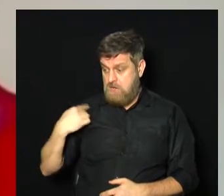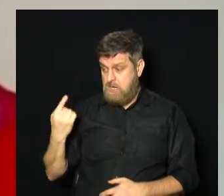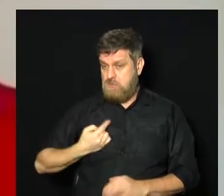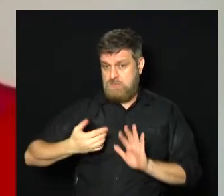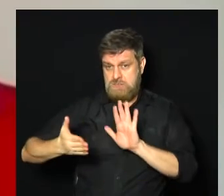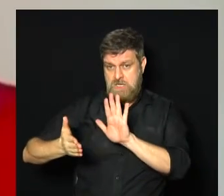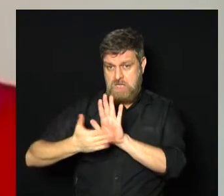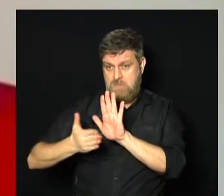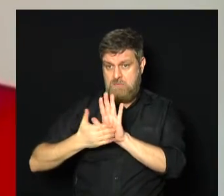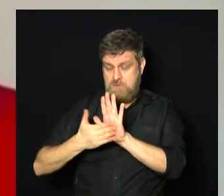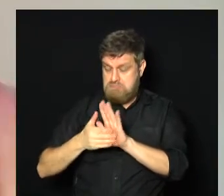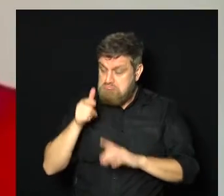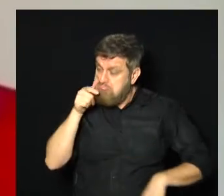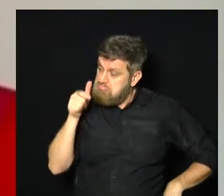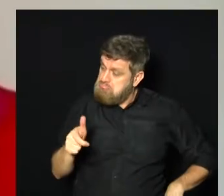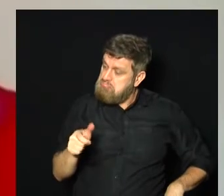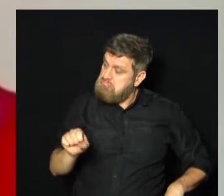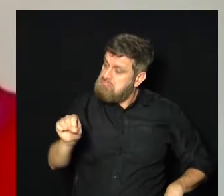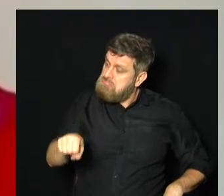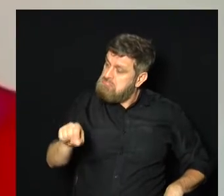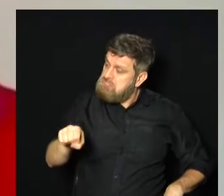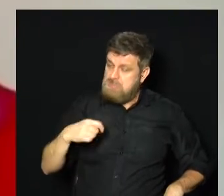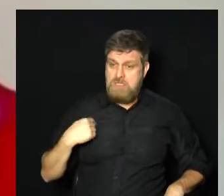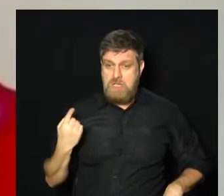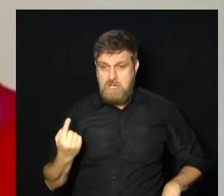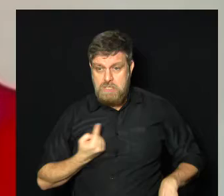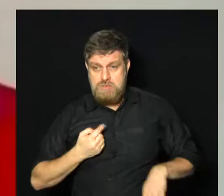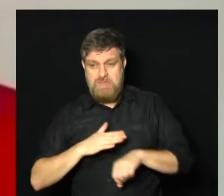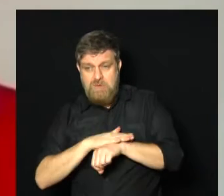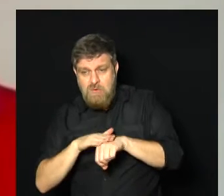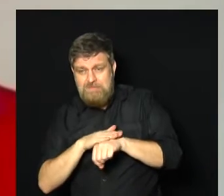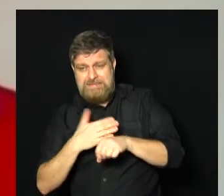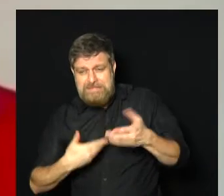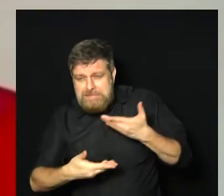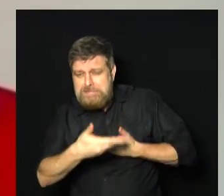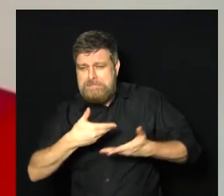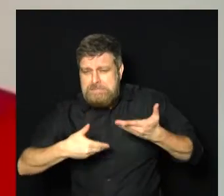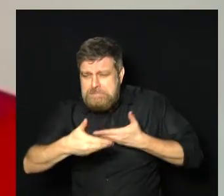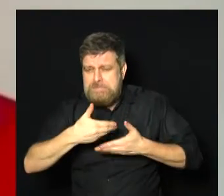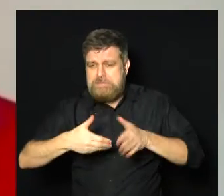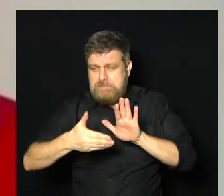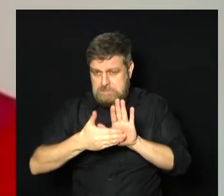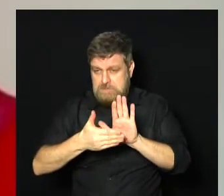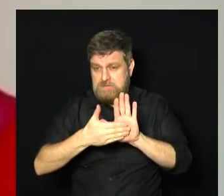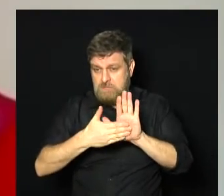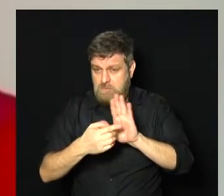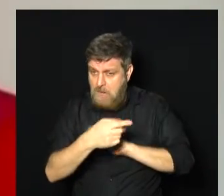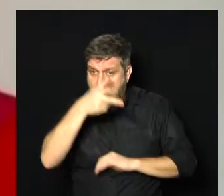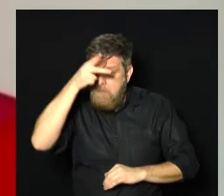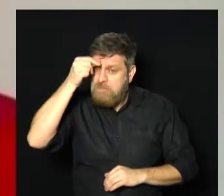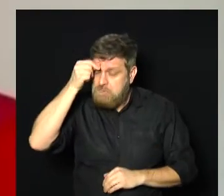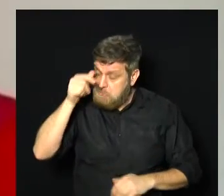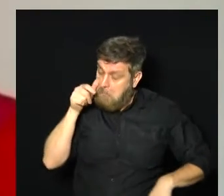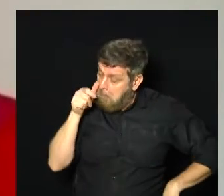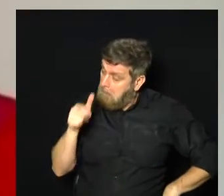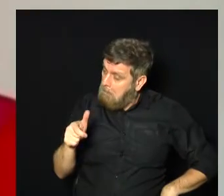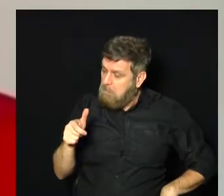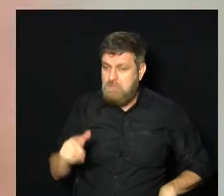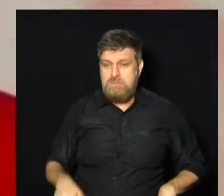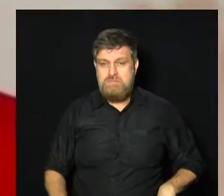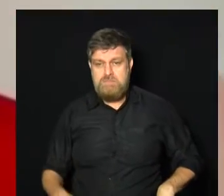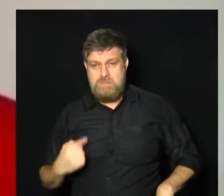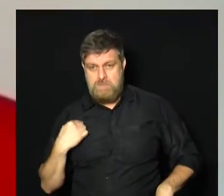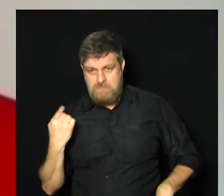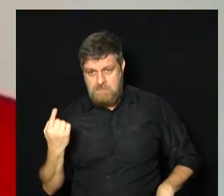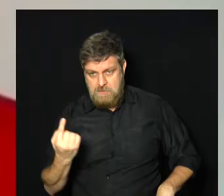era interessante, né, no momento em que a gente estava construindo a nossa proposta. A gente está participando de um